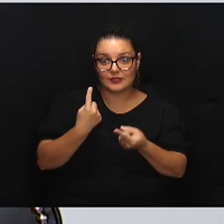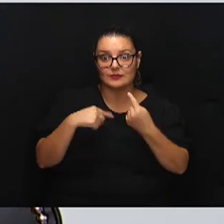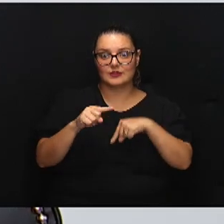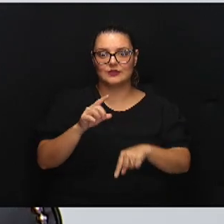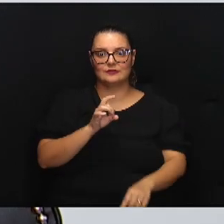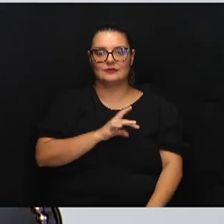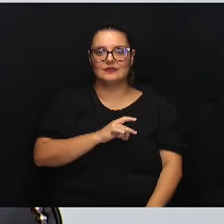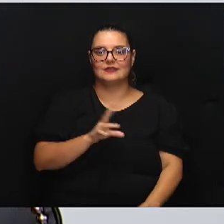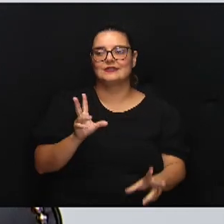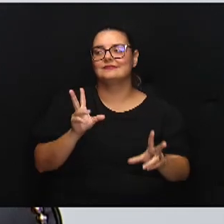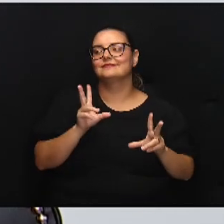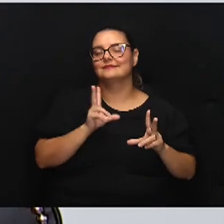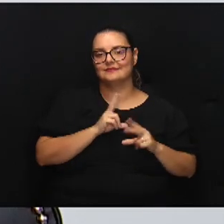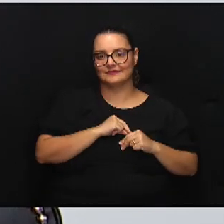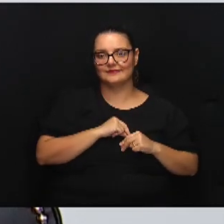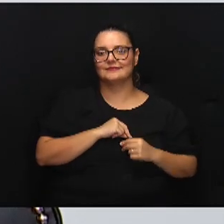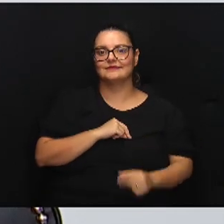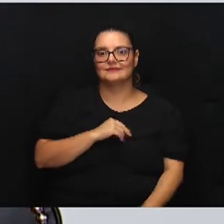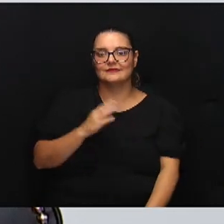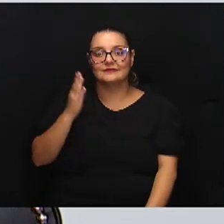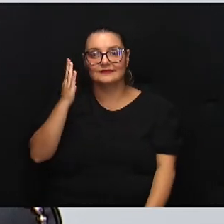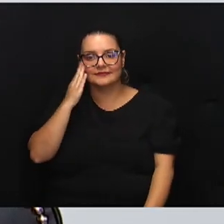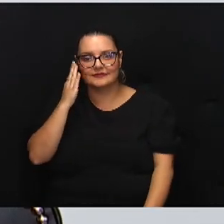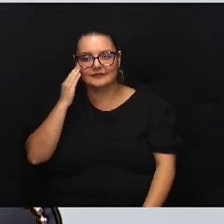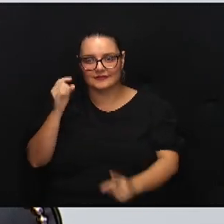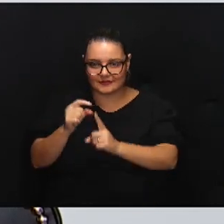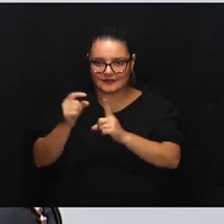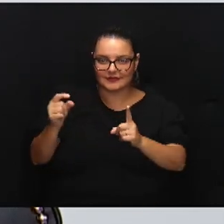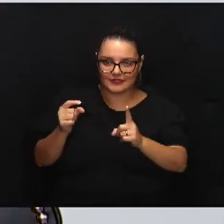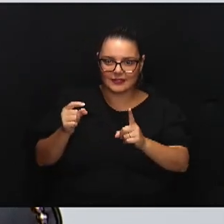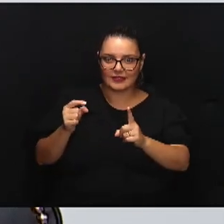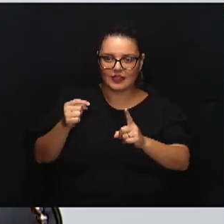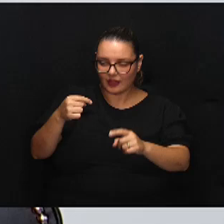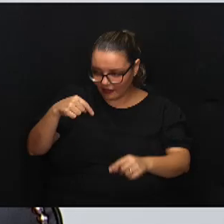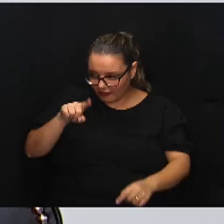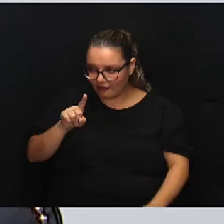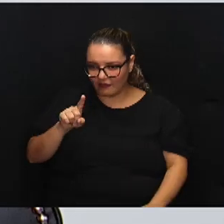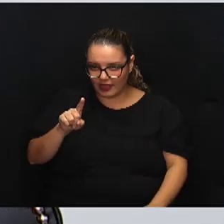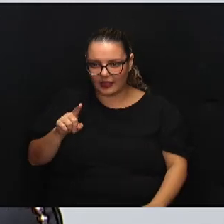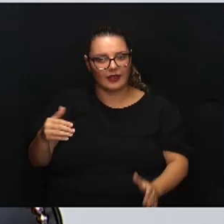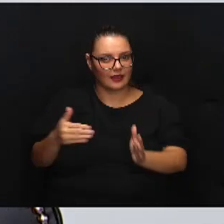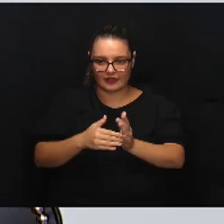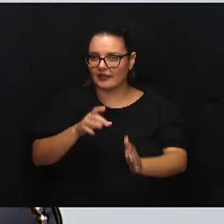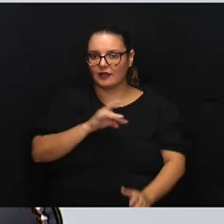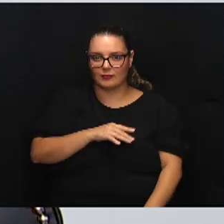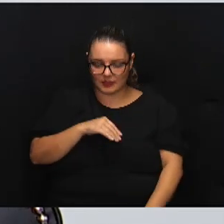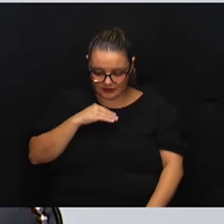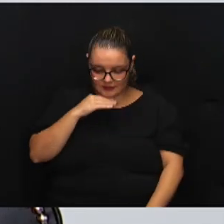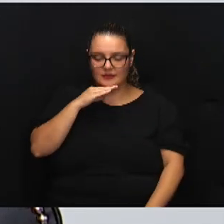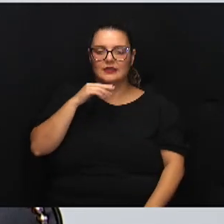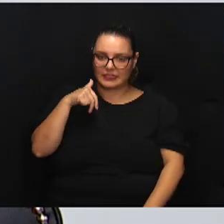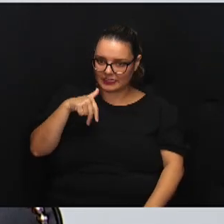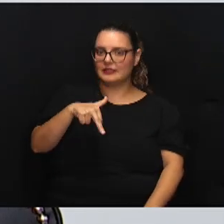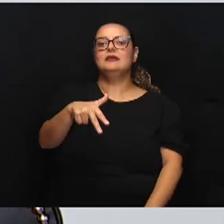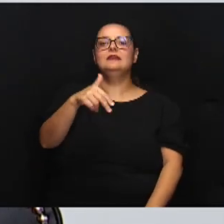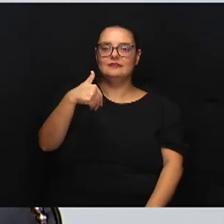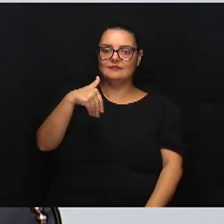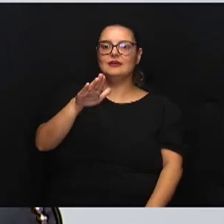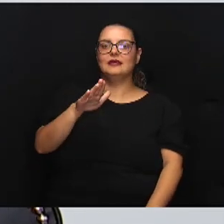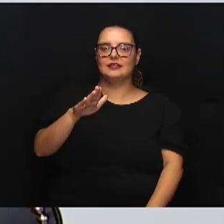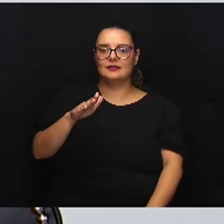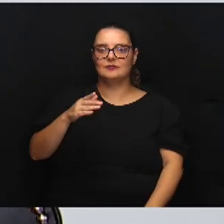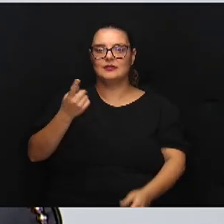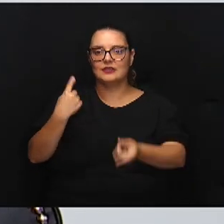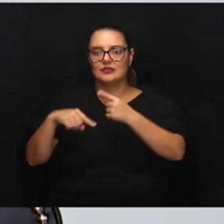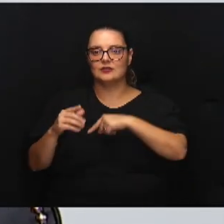medo? Sabe aquela frase, vai com medo mesmo? Ergue a cabeça e vai. Para eu